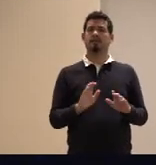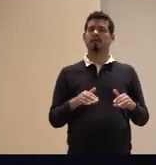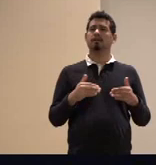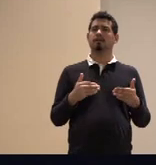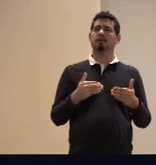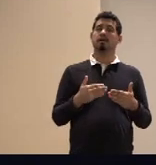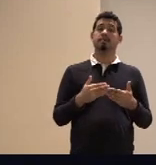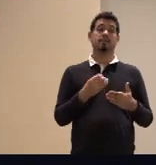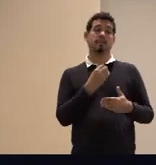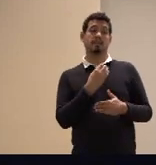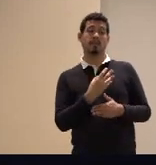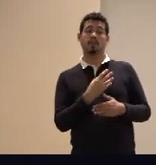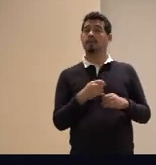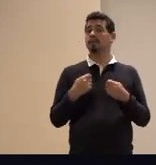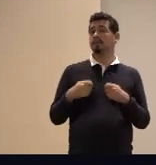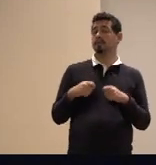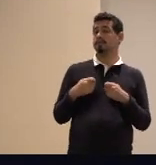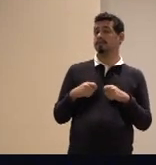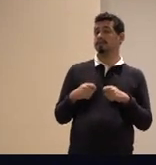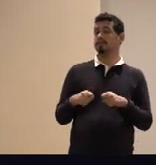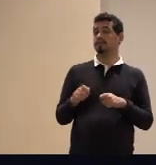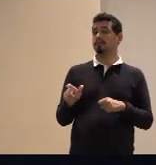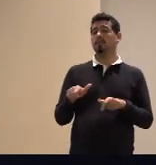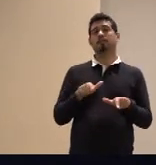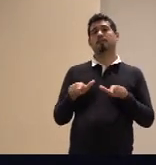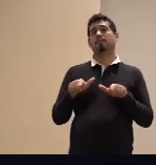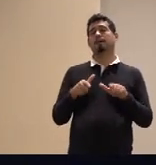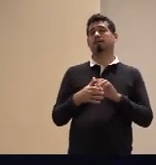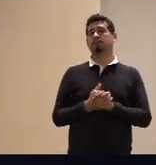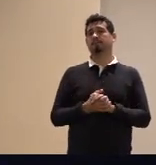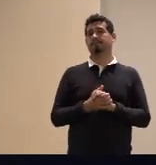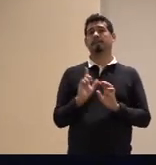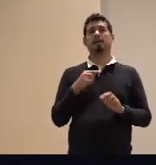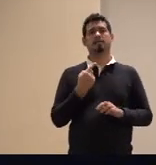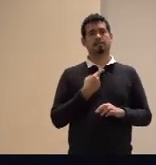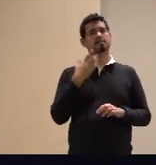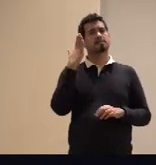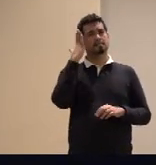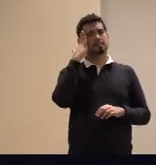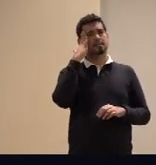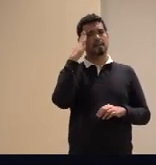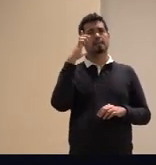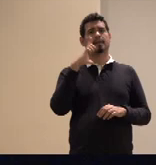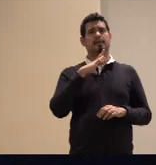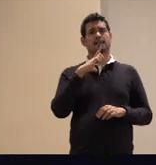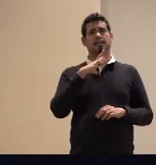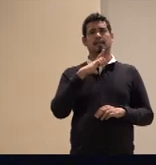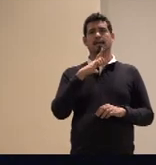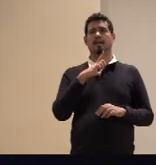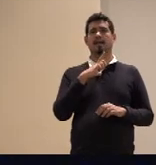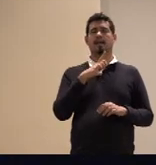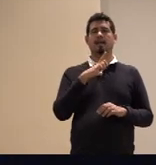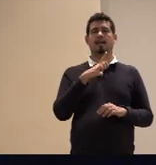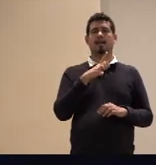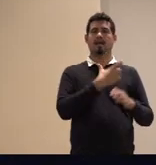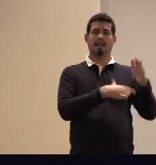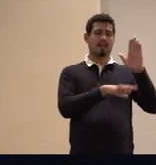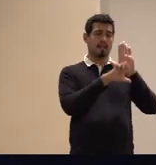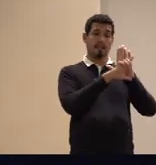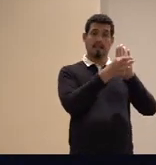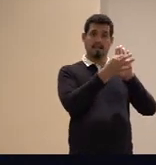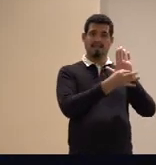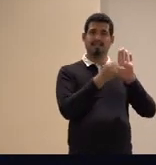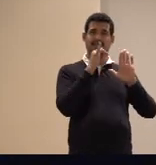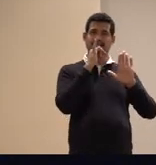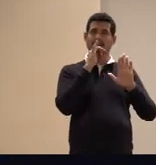vai ser bom e necessário para o serviço. A gente sabe que tem a previsão na legislação do